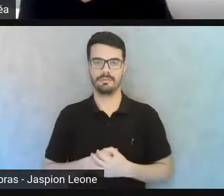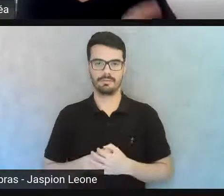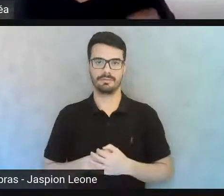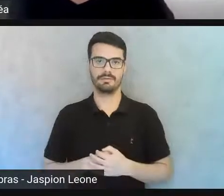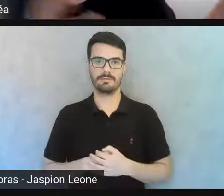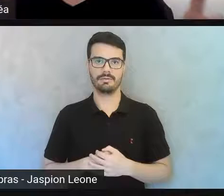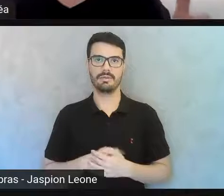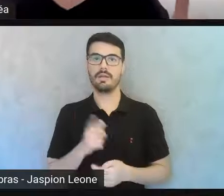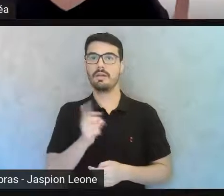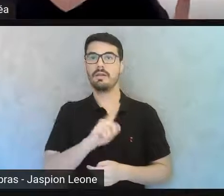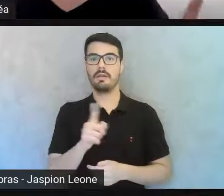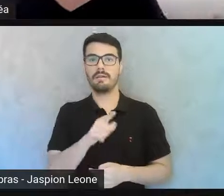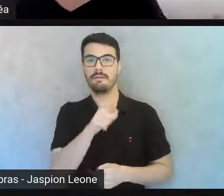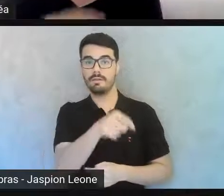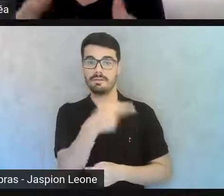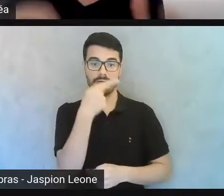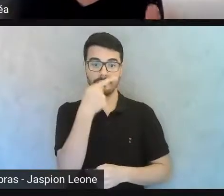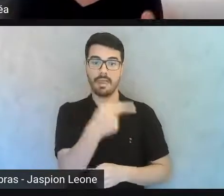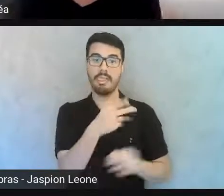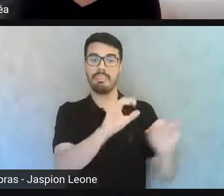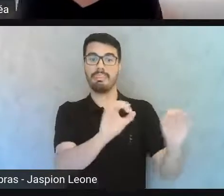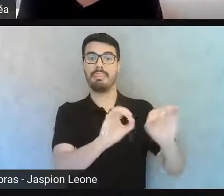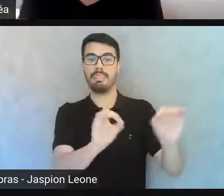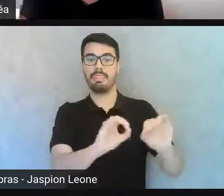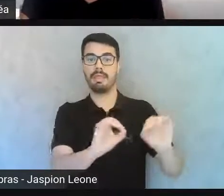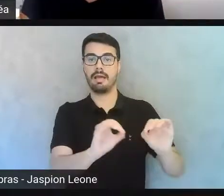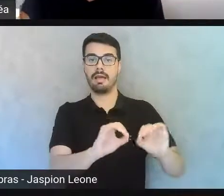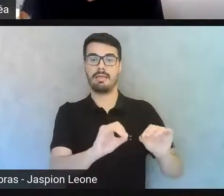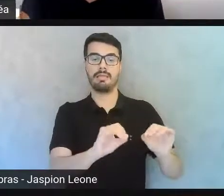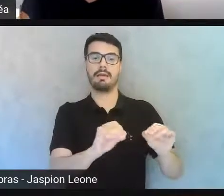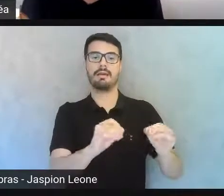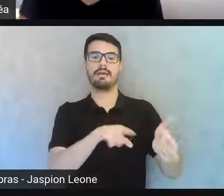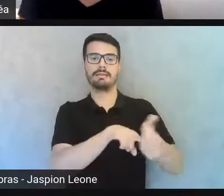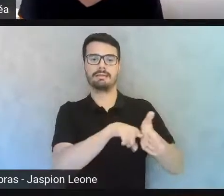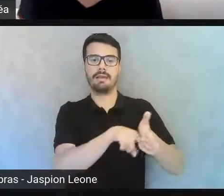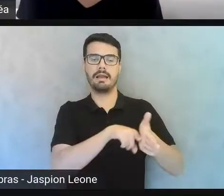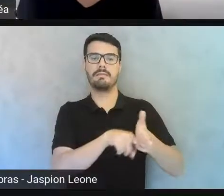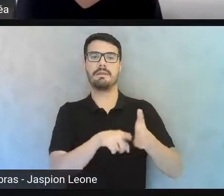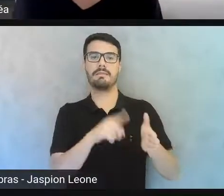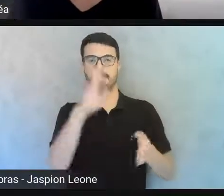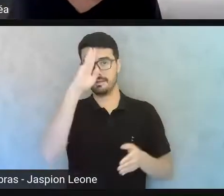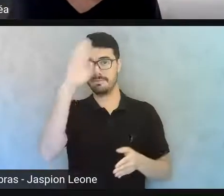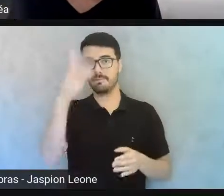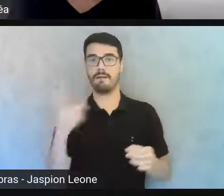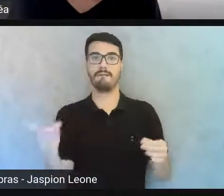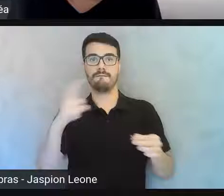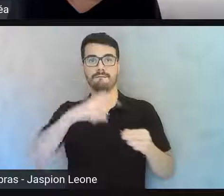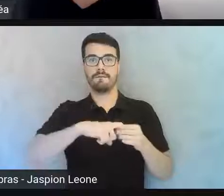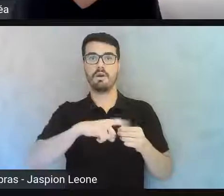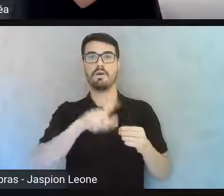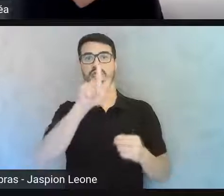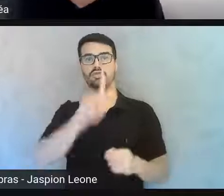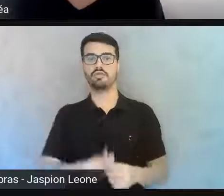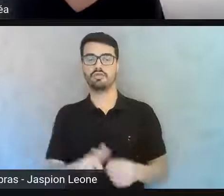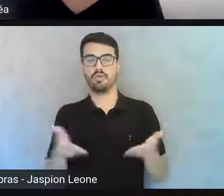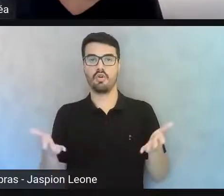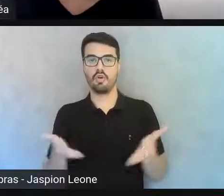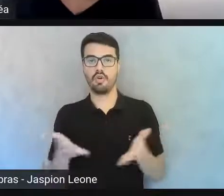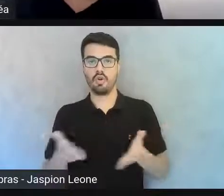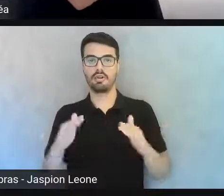que você me diga que você não tem nada, fora exame e tudo. A principal ação de retomada dos gestores hoje e da